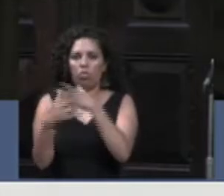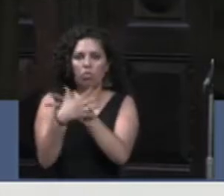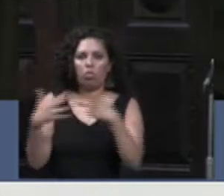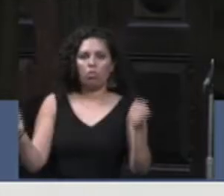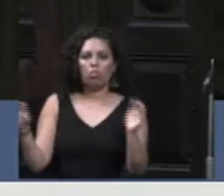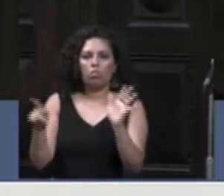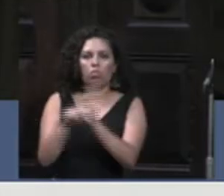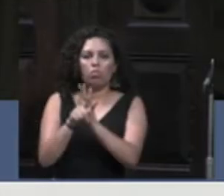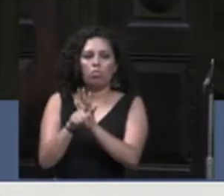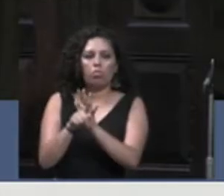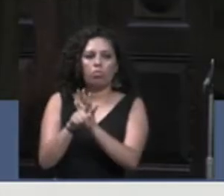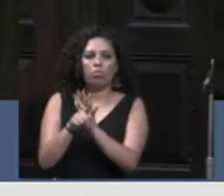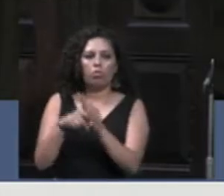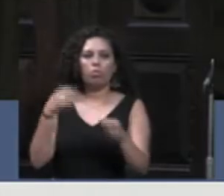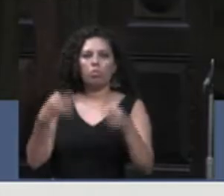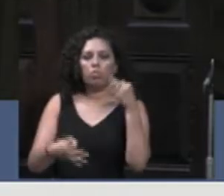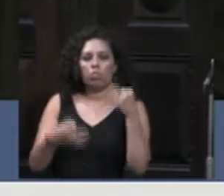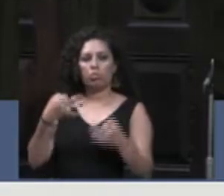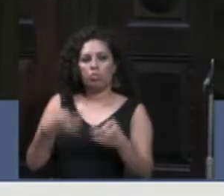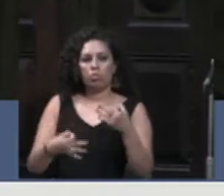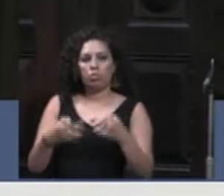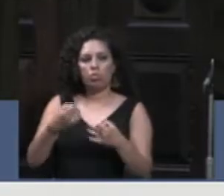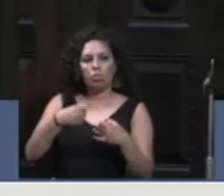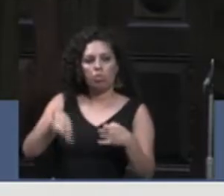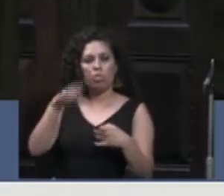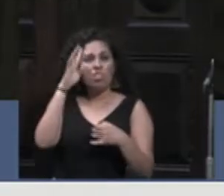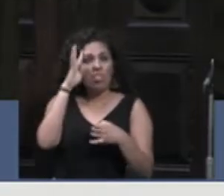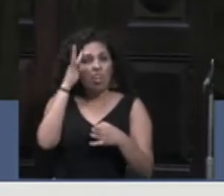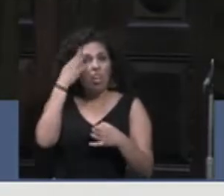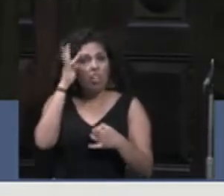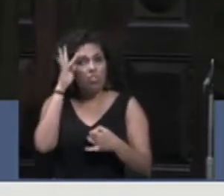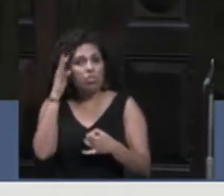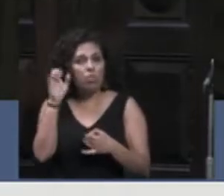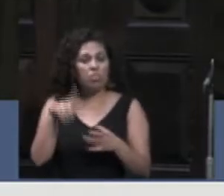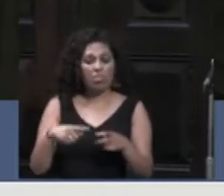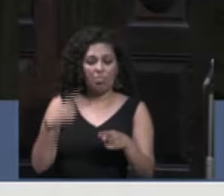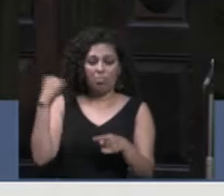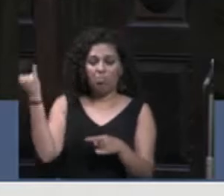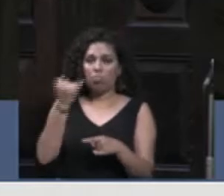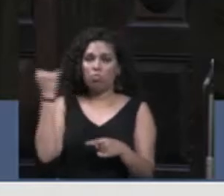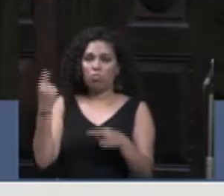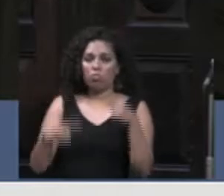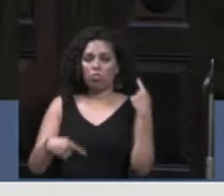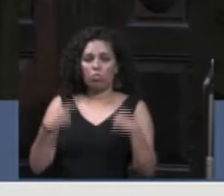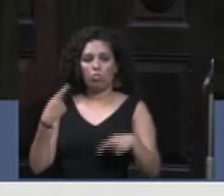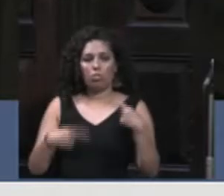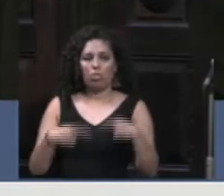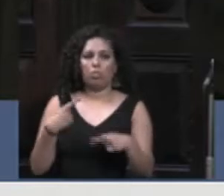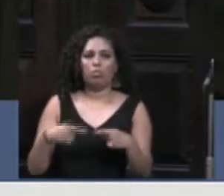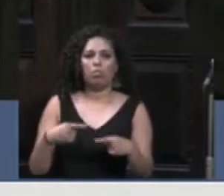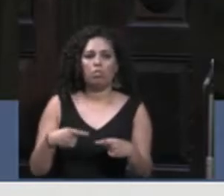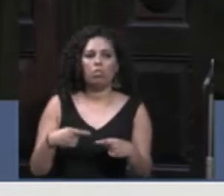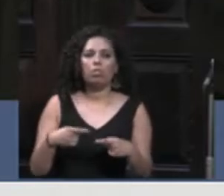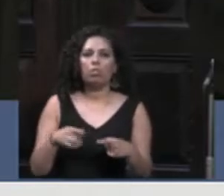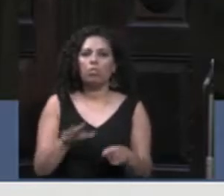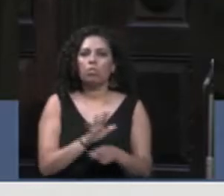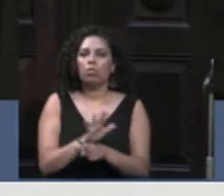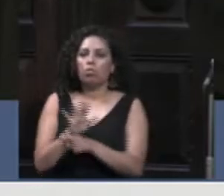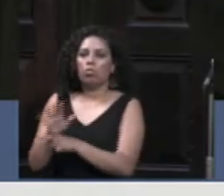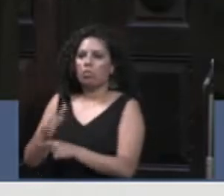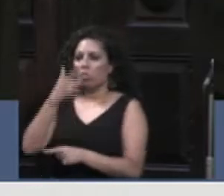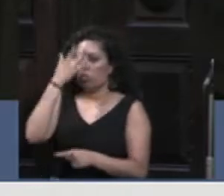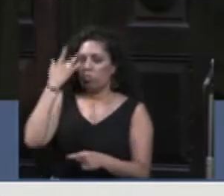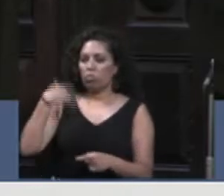agora tem 9 em estudos, e a gente acha que esse debate é fundamental para que as pessoas tenham direito à